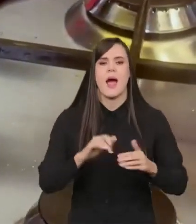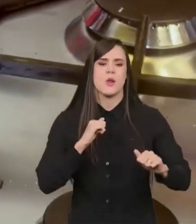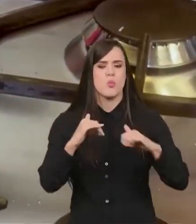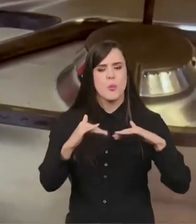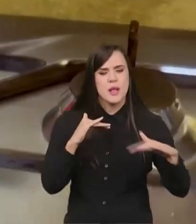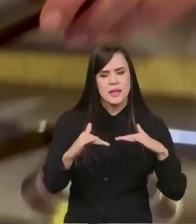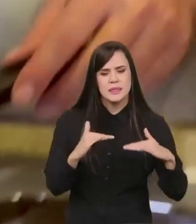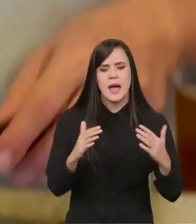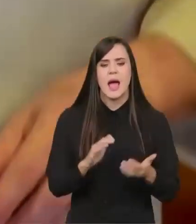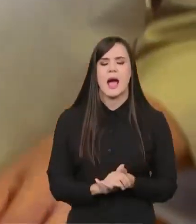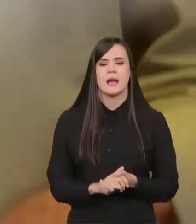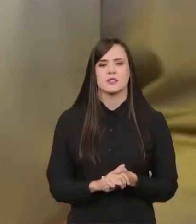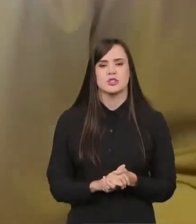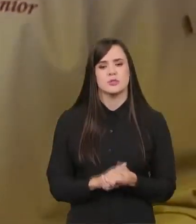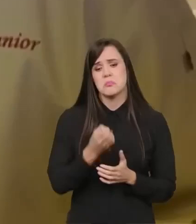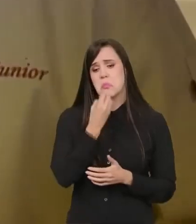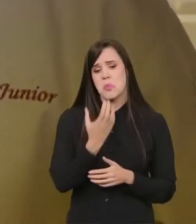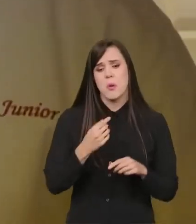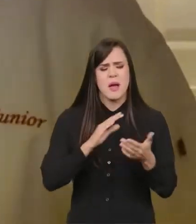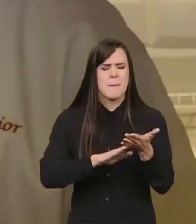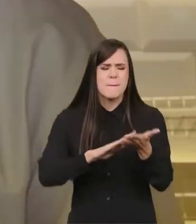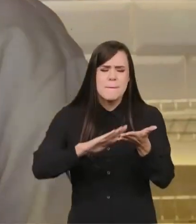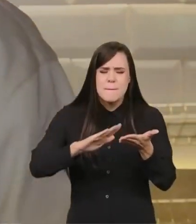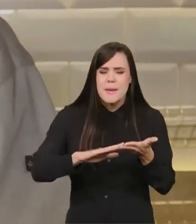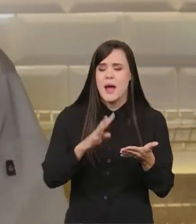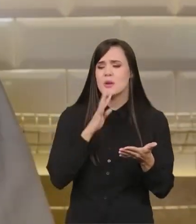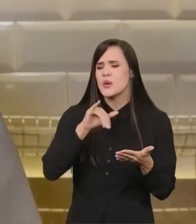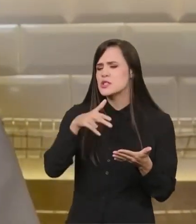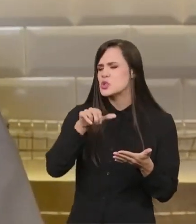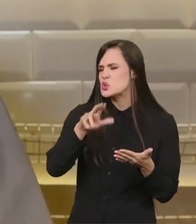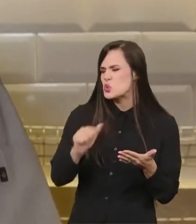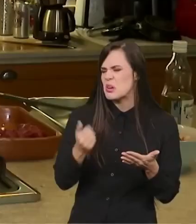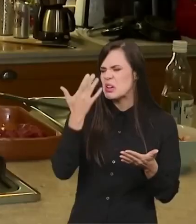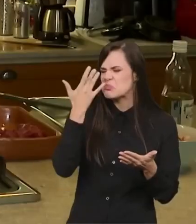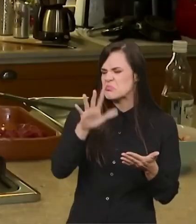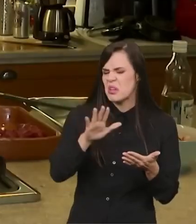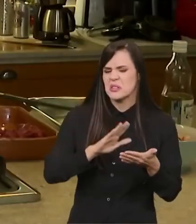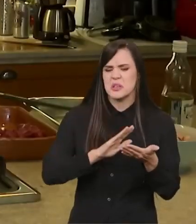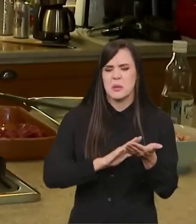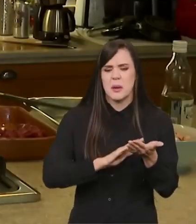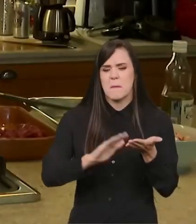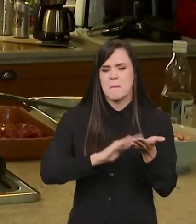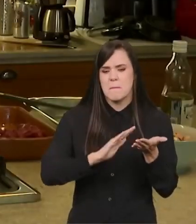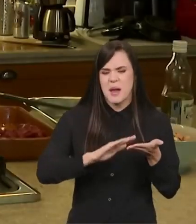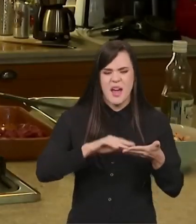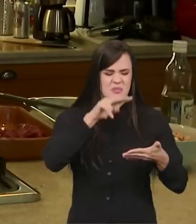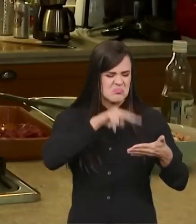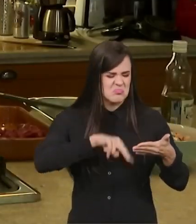mobilidade. Mobilidade foi bom. Braille, eu falei, conheci a Juliana, eu não quero mais saber de Braille. Hoje eu nem sei mais ler